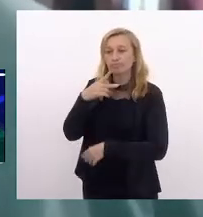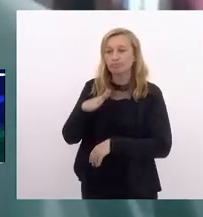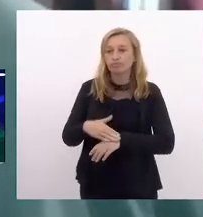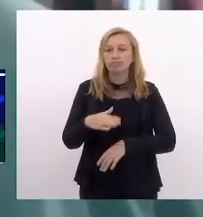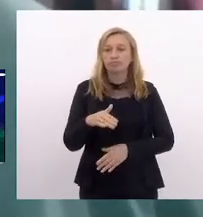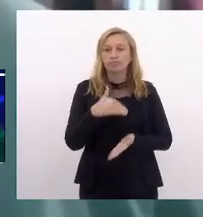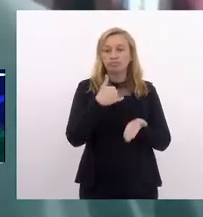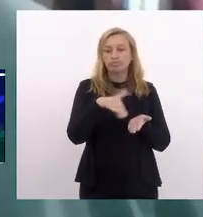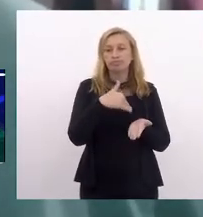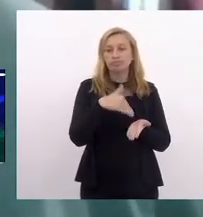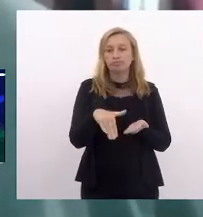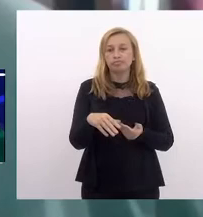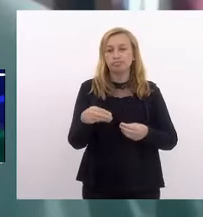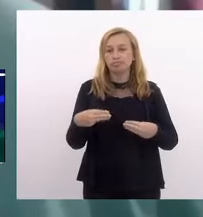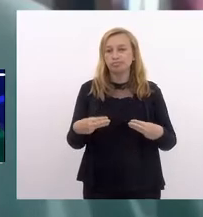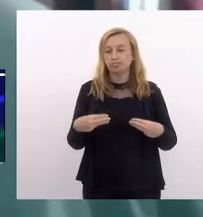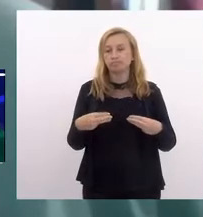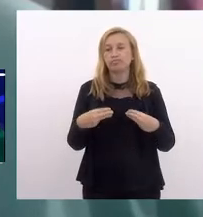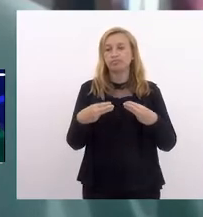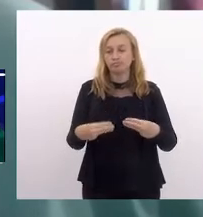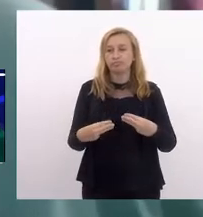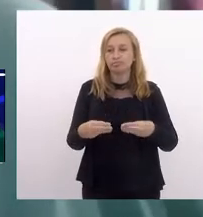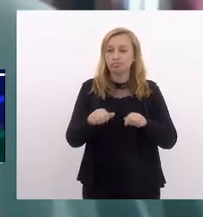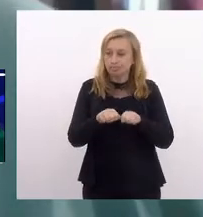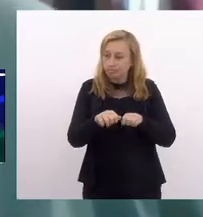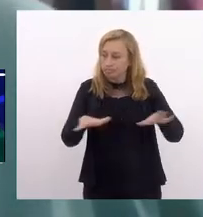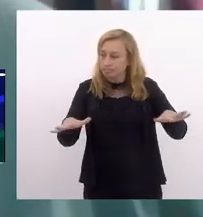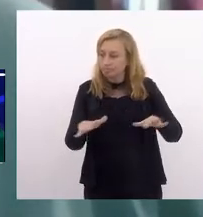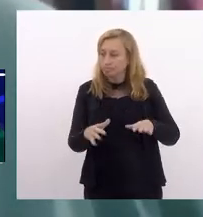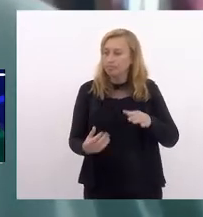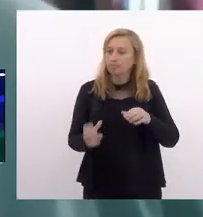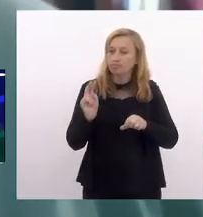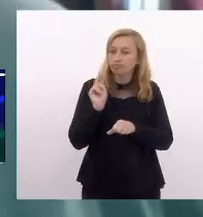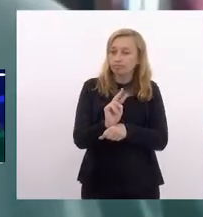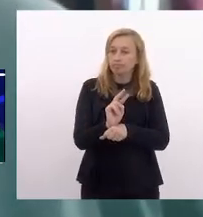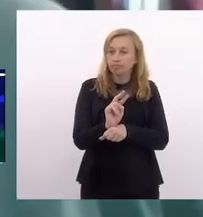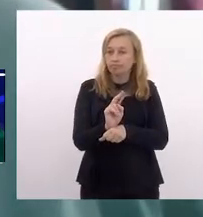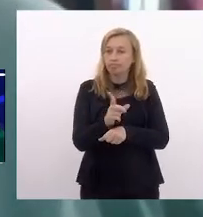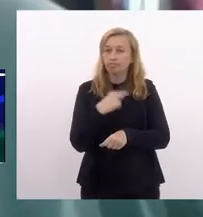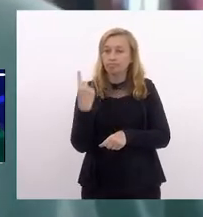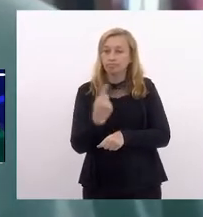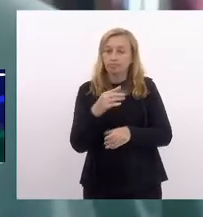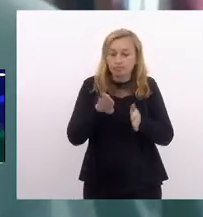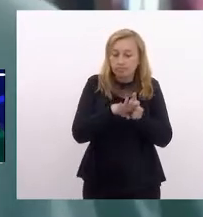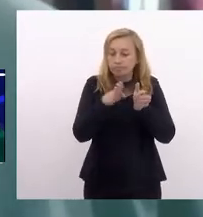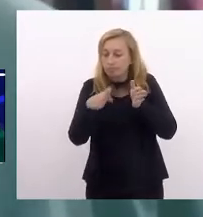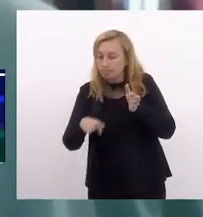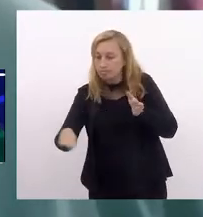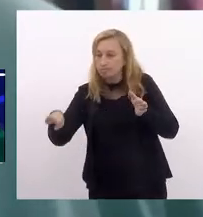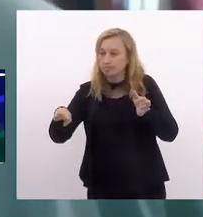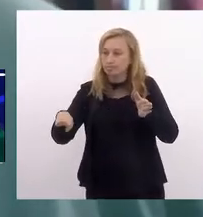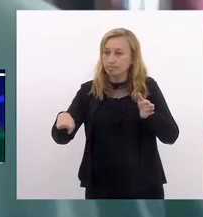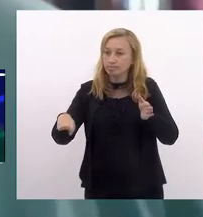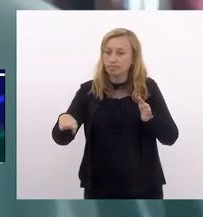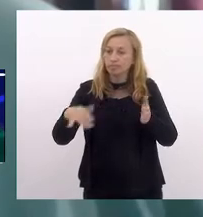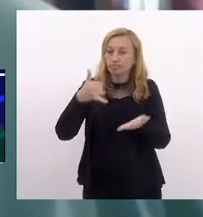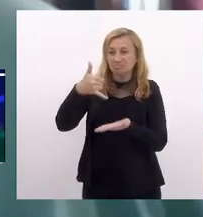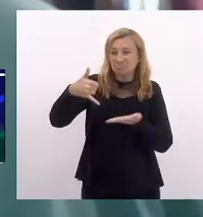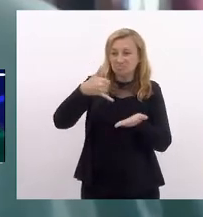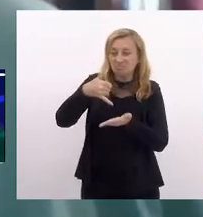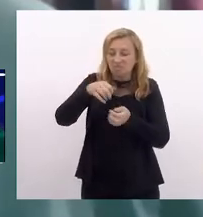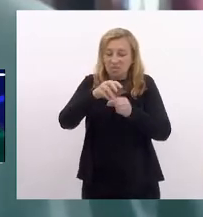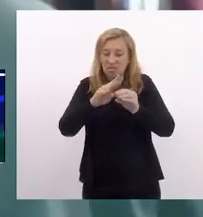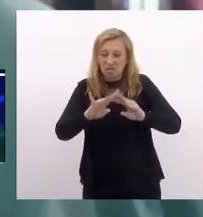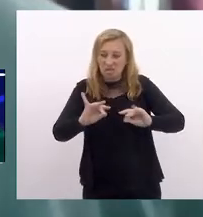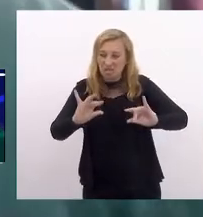eu fui secretário e Ministro e tentei ampliar a proteção dos nossos mares a questão do Óleo derramado